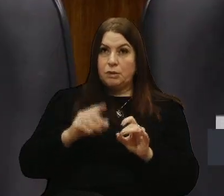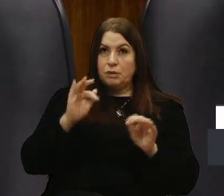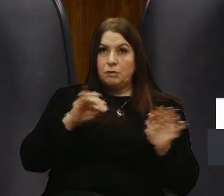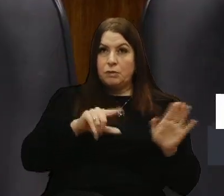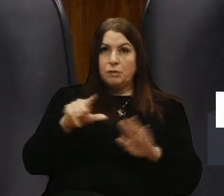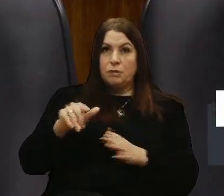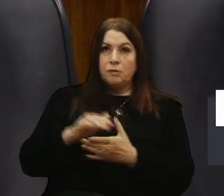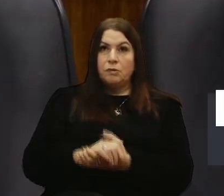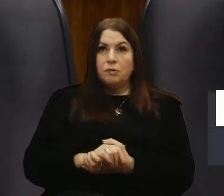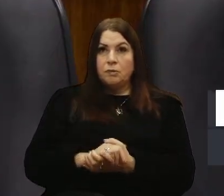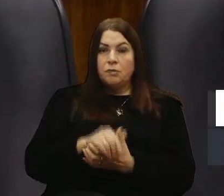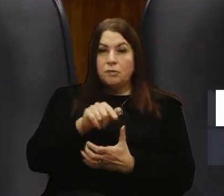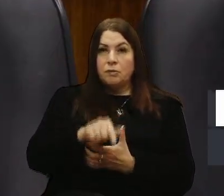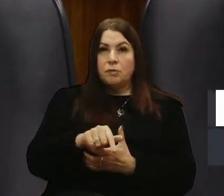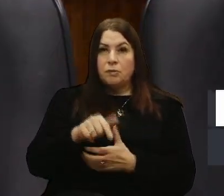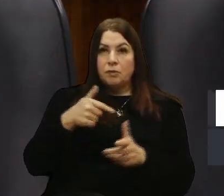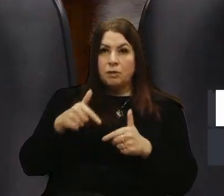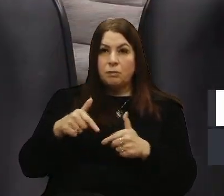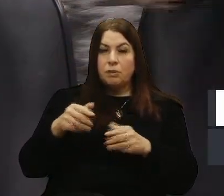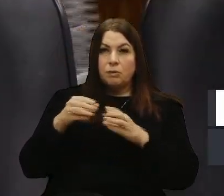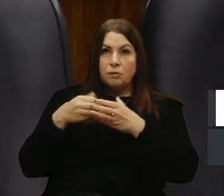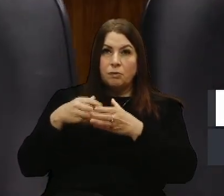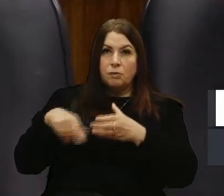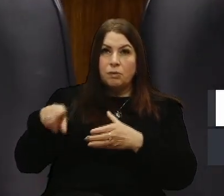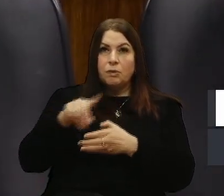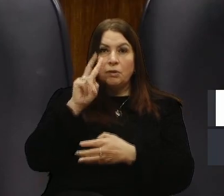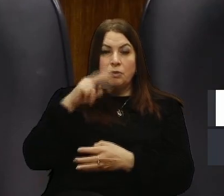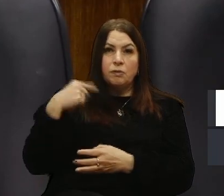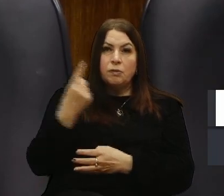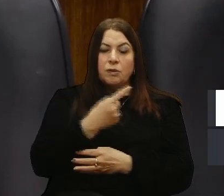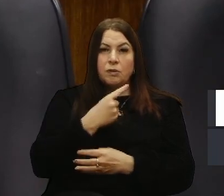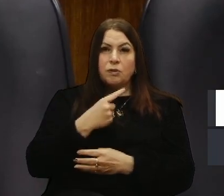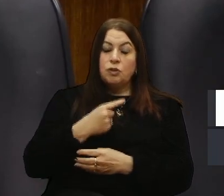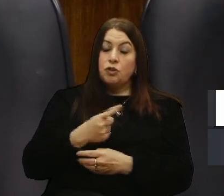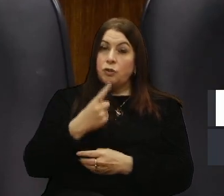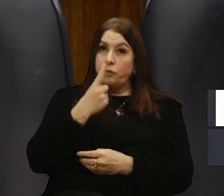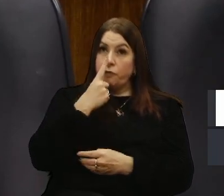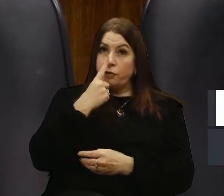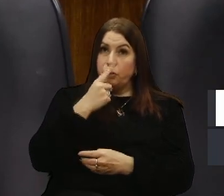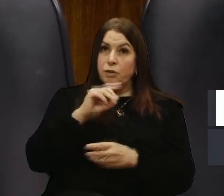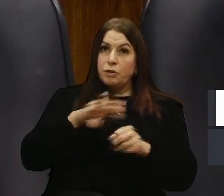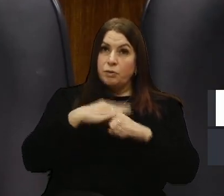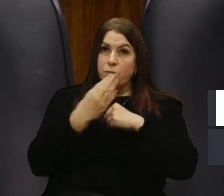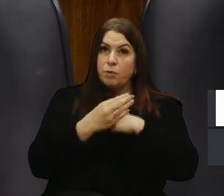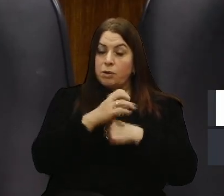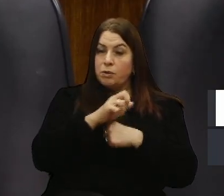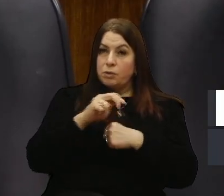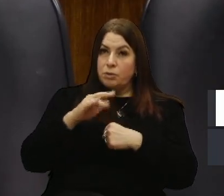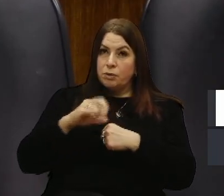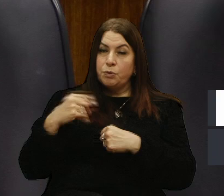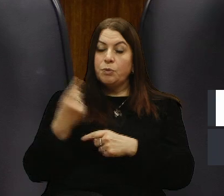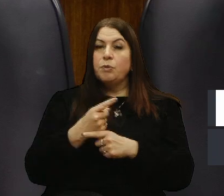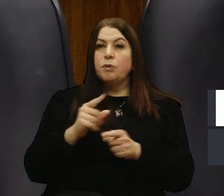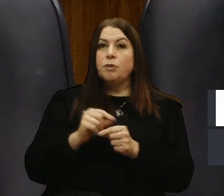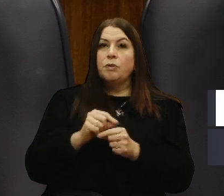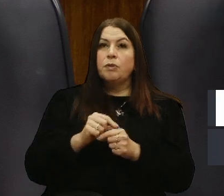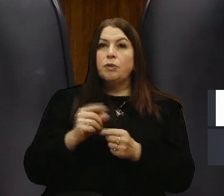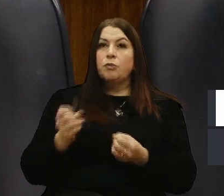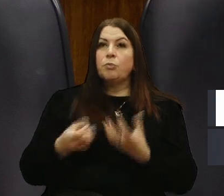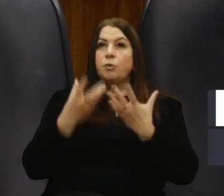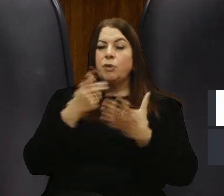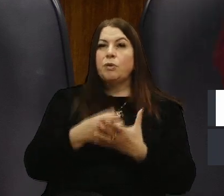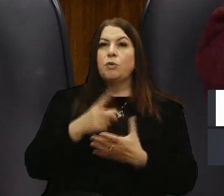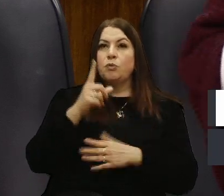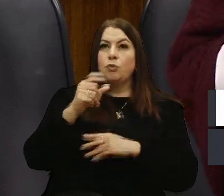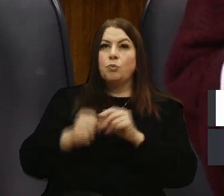de semana. O Serviço de Convivência e Fortalecimento de Vínculos do bairro Serrano comemorou a passagem de